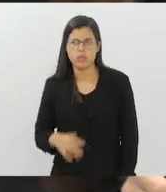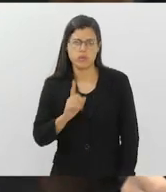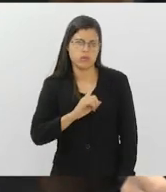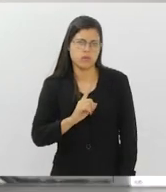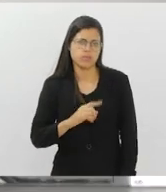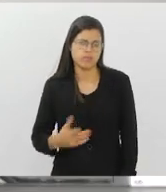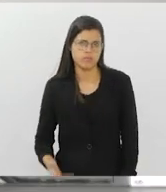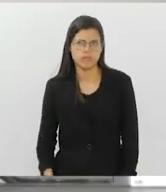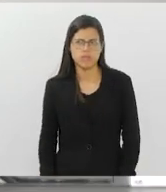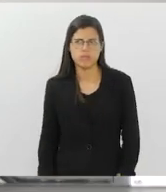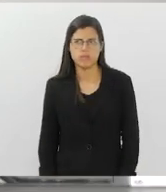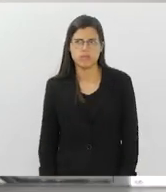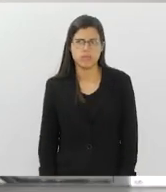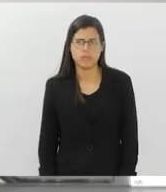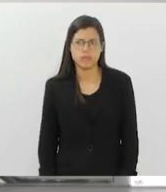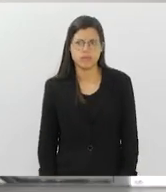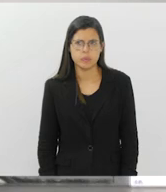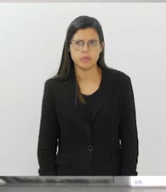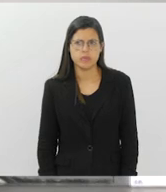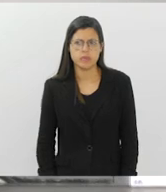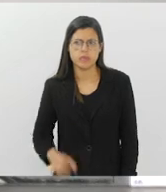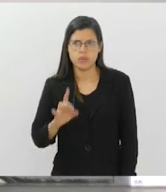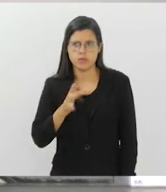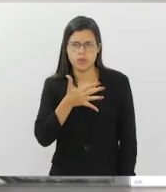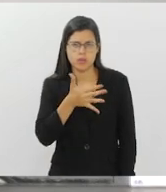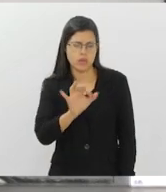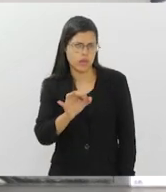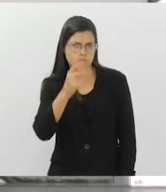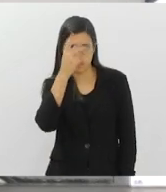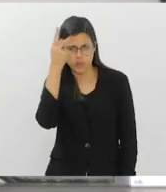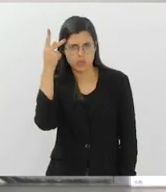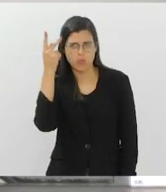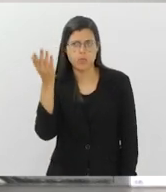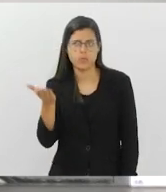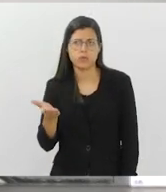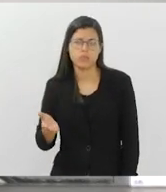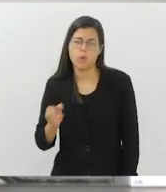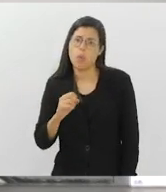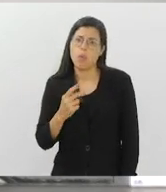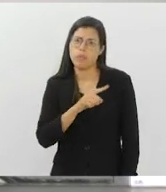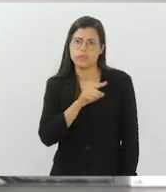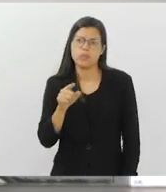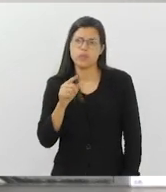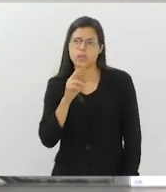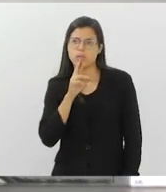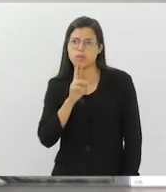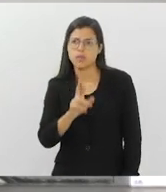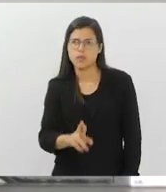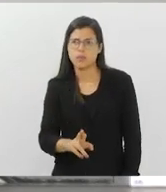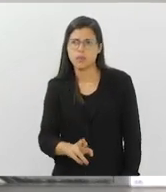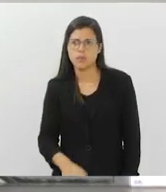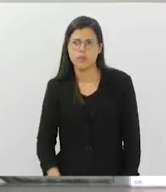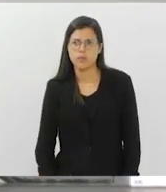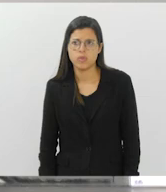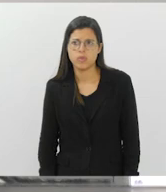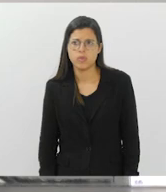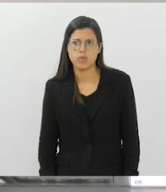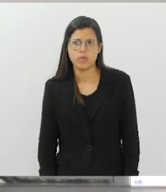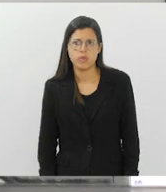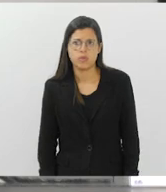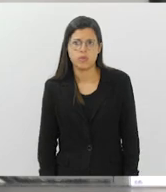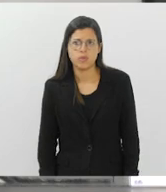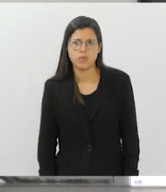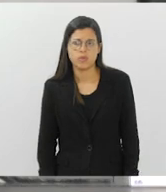Exatamente. No máximo 10 pessoas. Então, ou vocês respondem, ou vocês